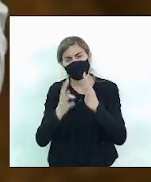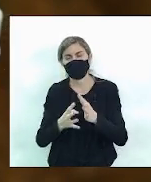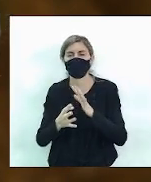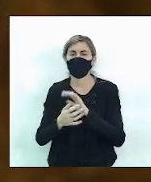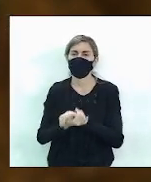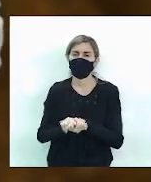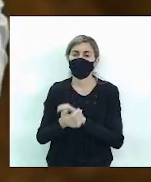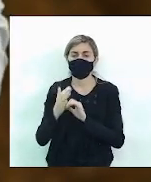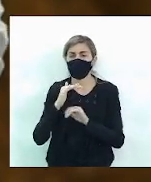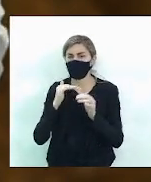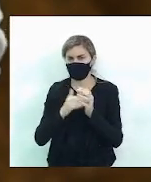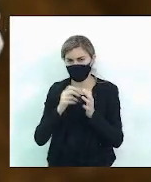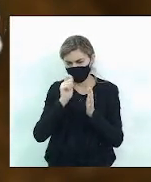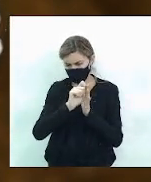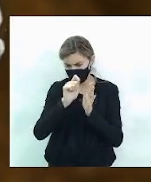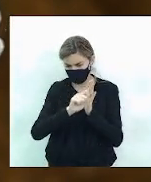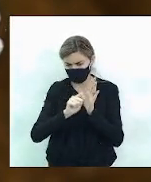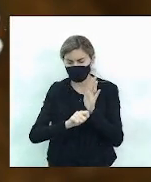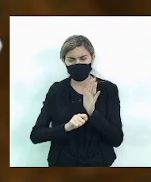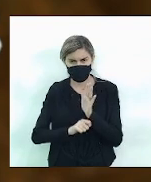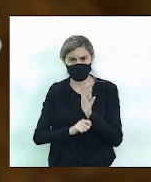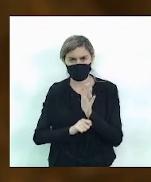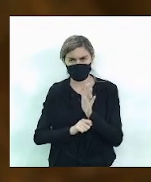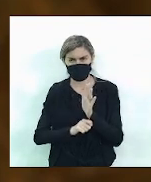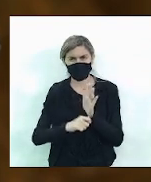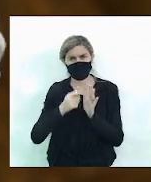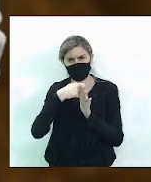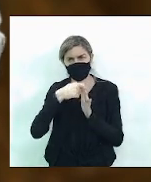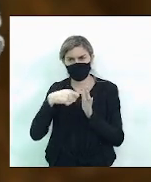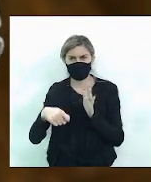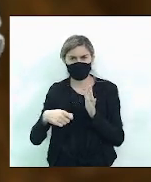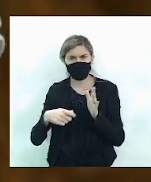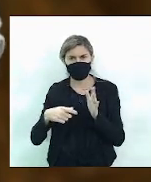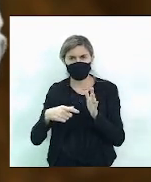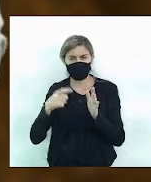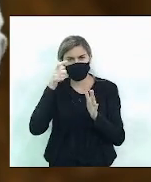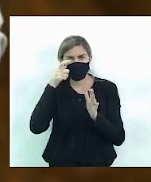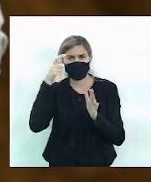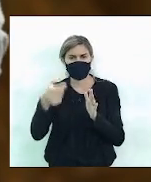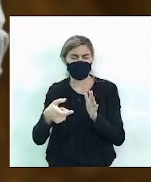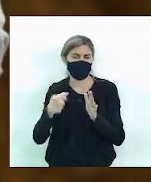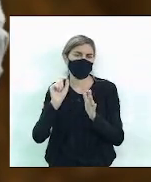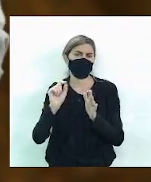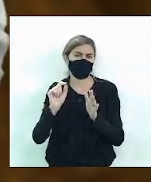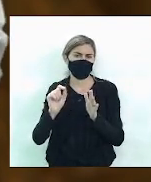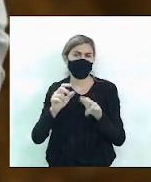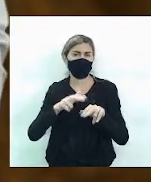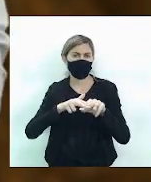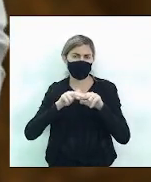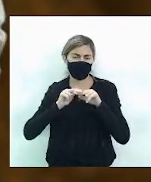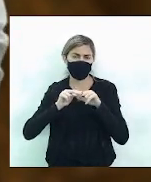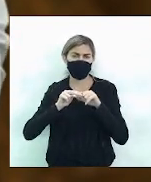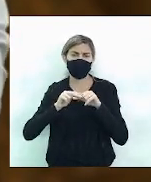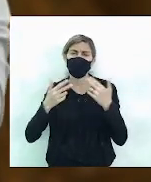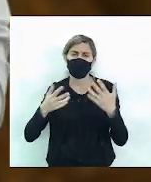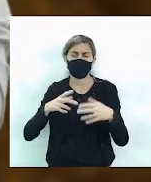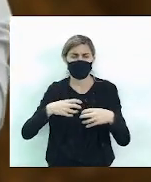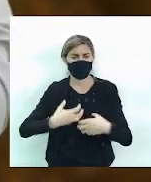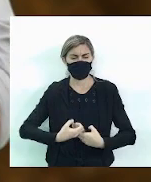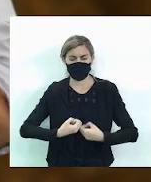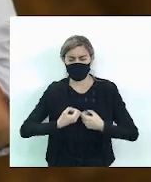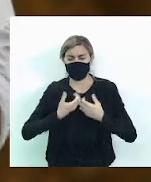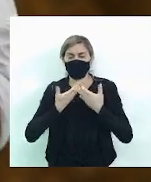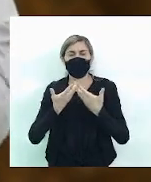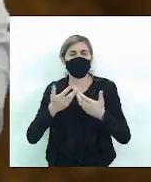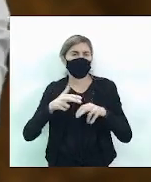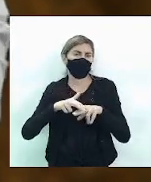Olha, todo autor, quando escreve dentro de uma intencionalidade, não é isso? Certo. Inspiração. Ele vai